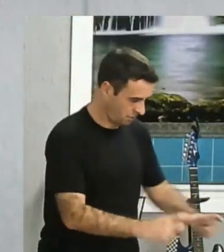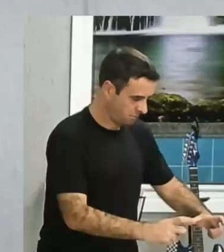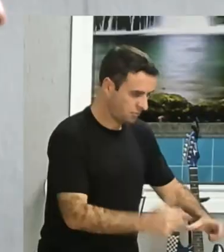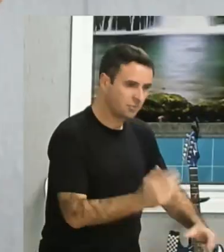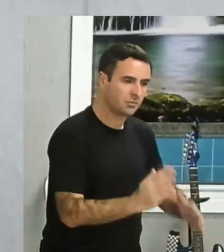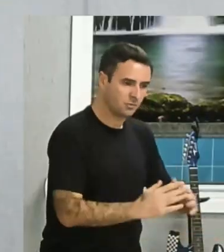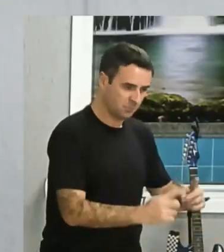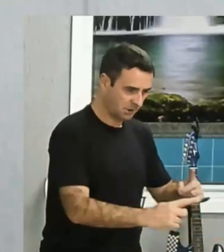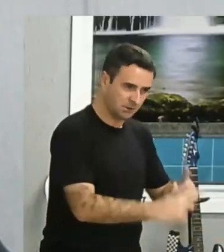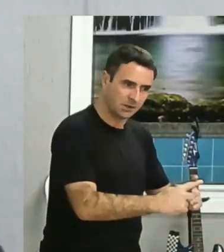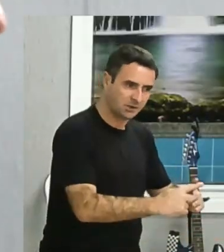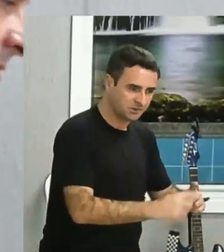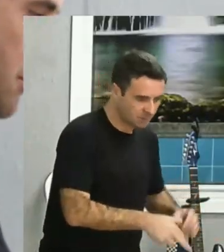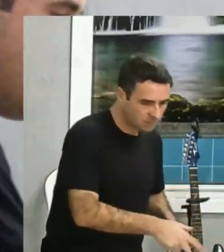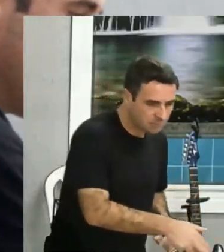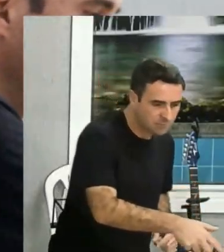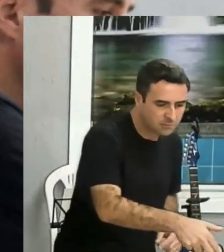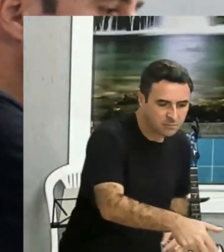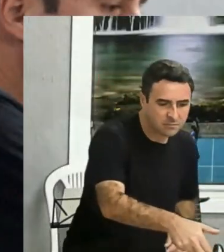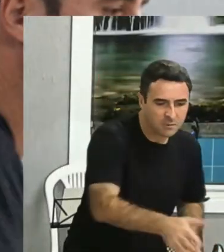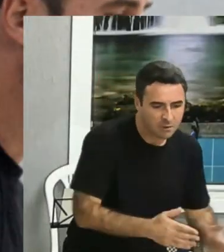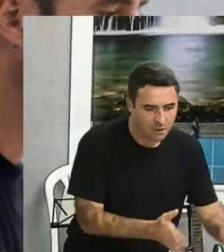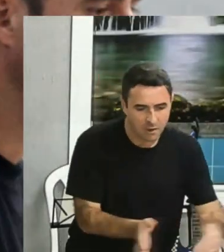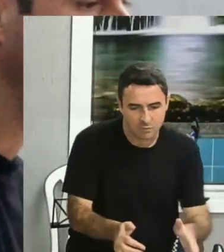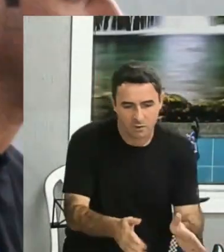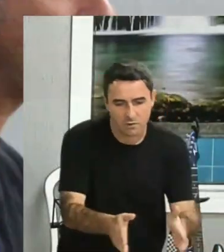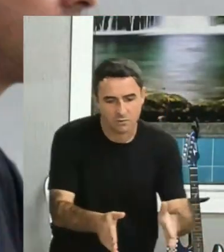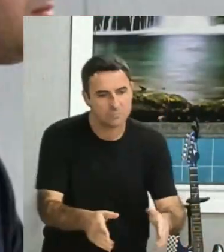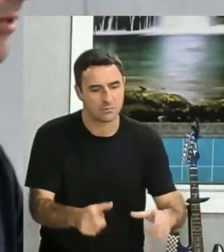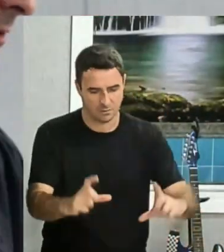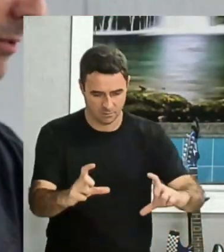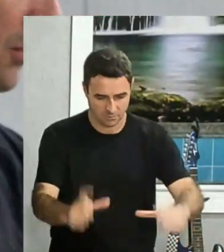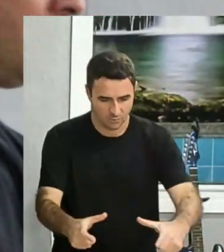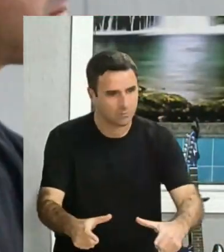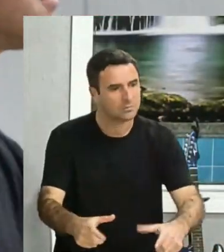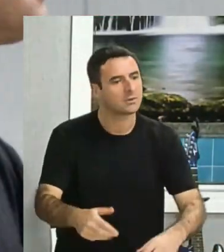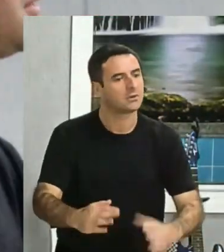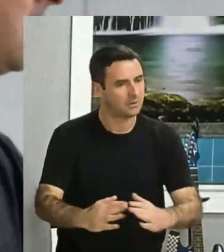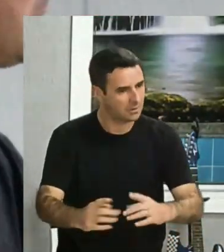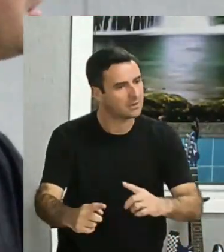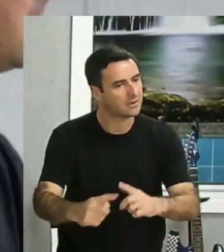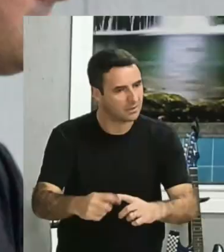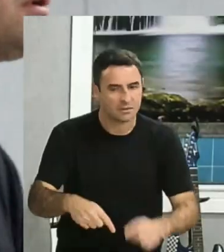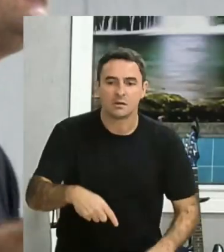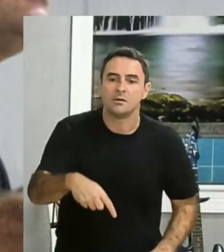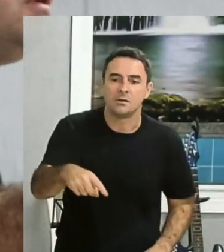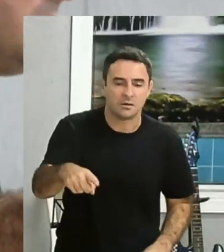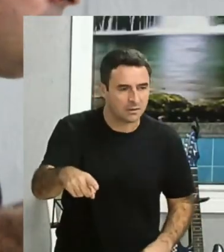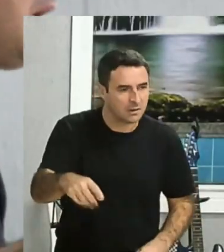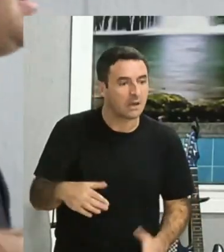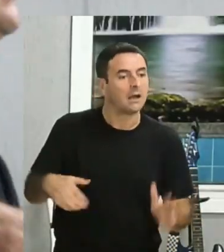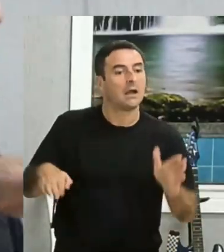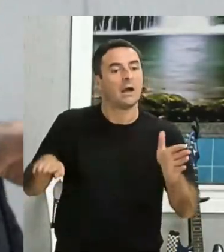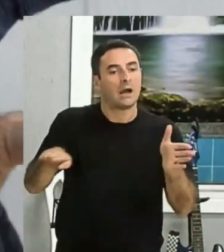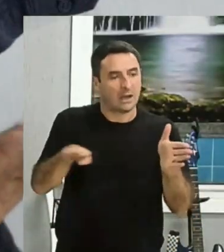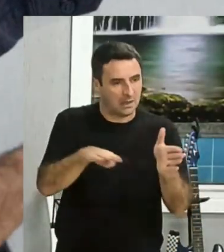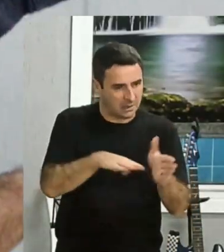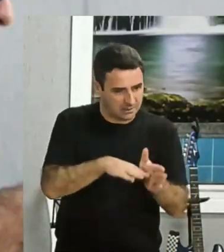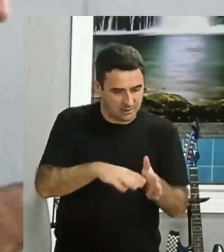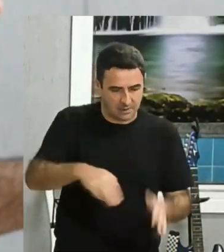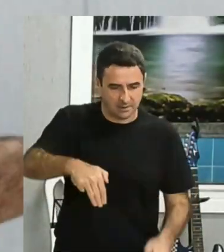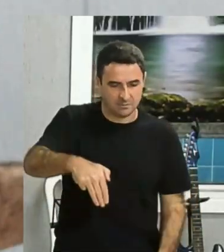lá a Odisseia, tinha que ir reto, chegar em Mileto, que eu mostrei onde fica, né, logo em